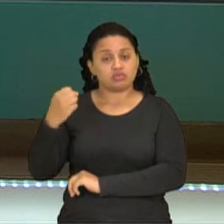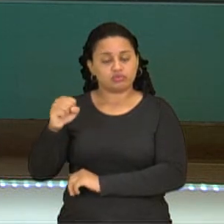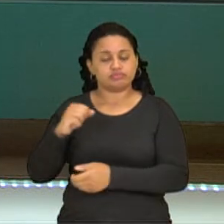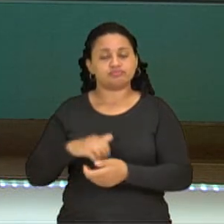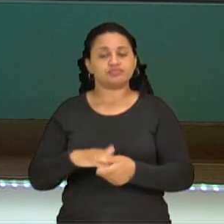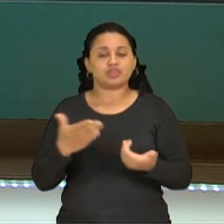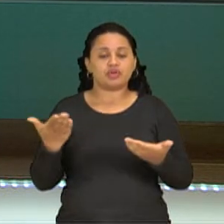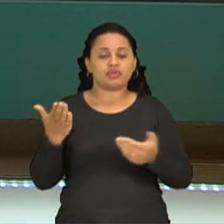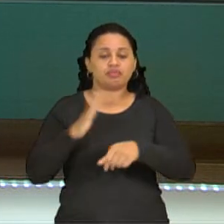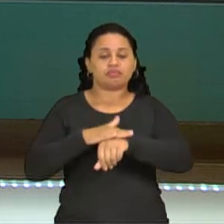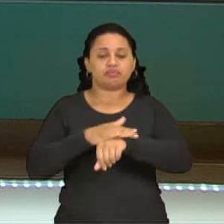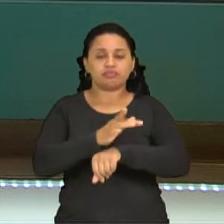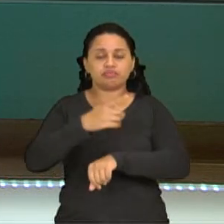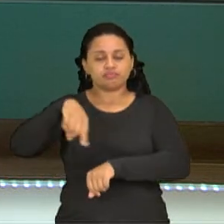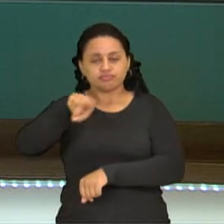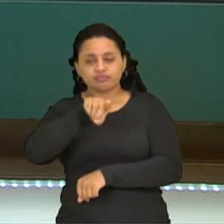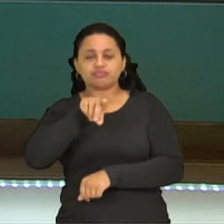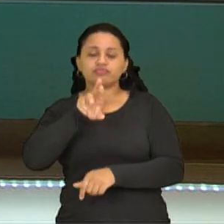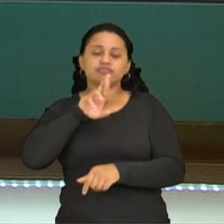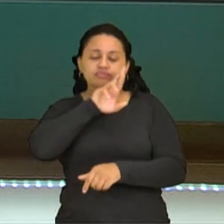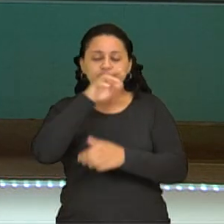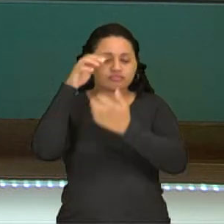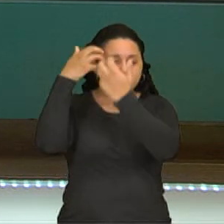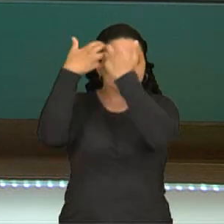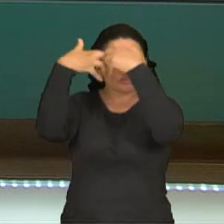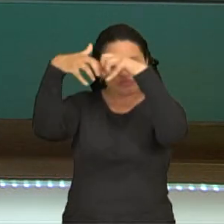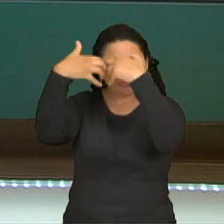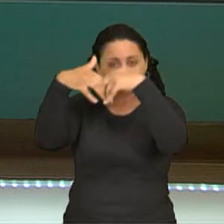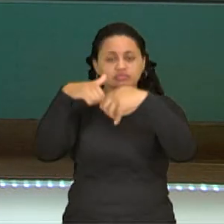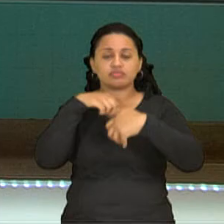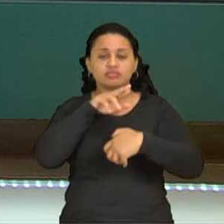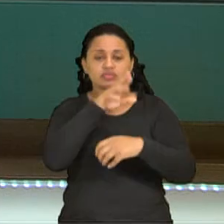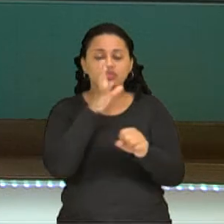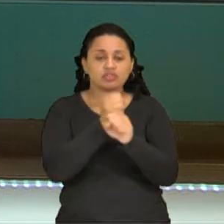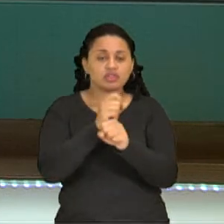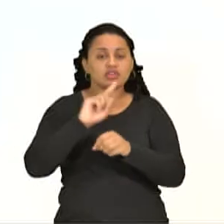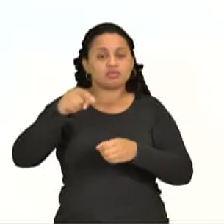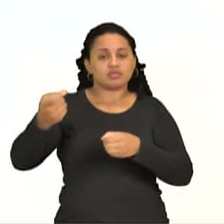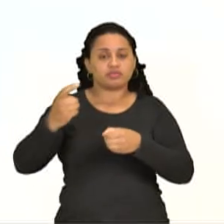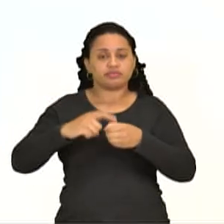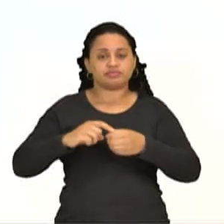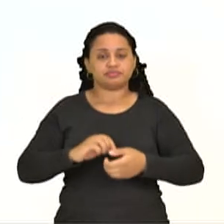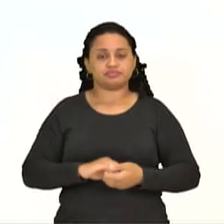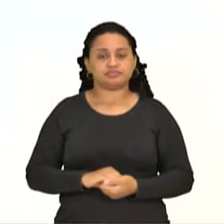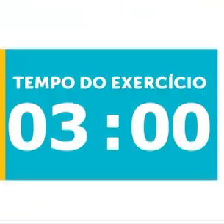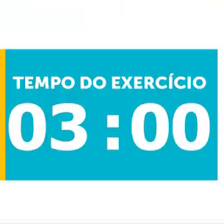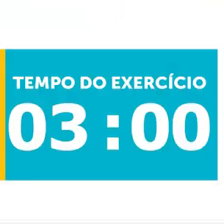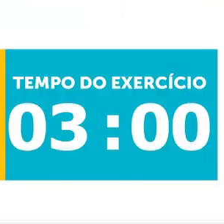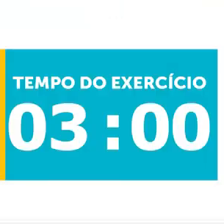dar um tempinho para vocês pensarem e já voltamos.